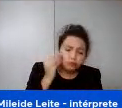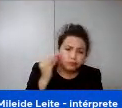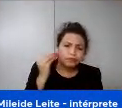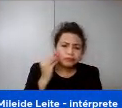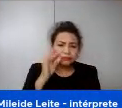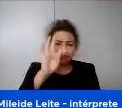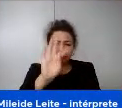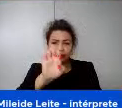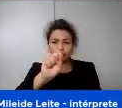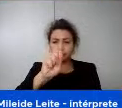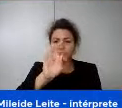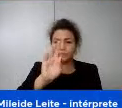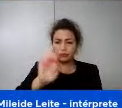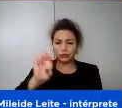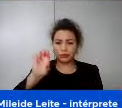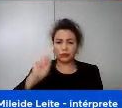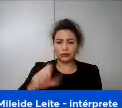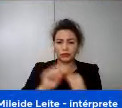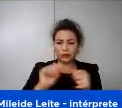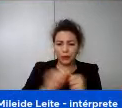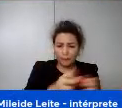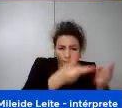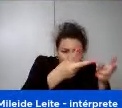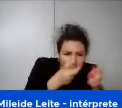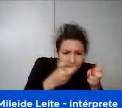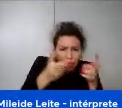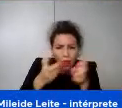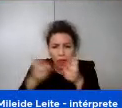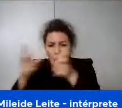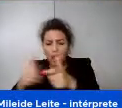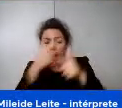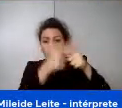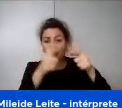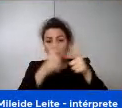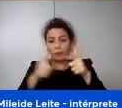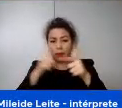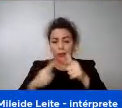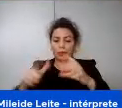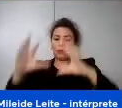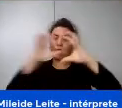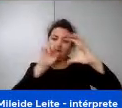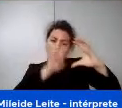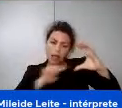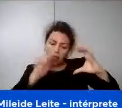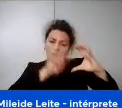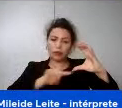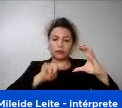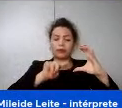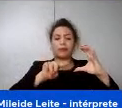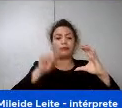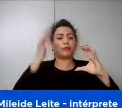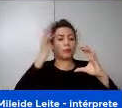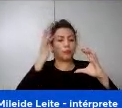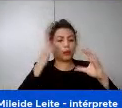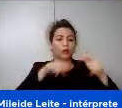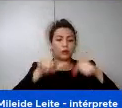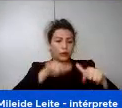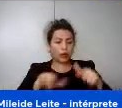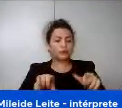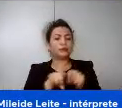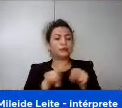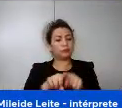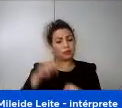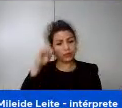normalmente usados para detecção de problemas na memória de trabalho e nas dificuldades